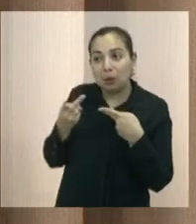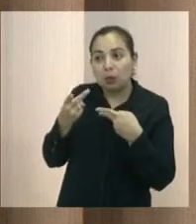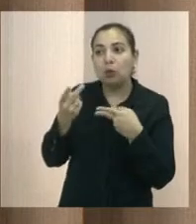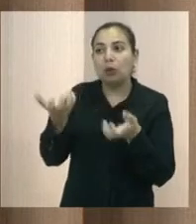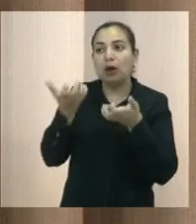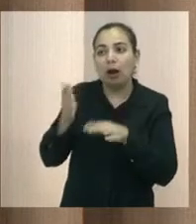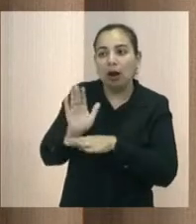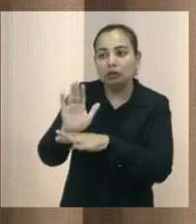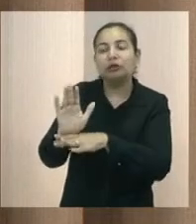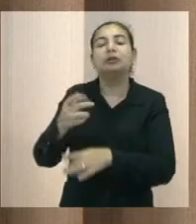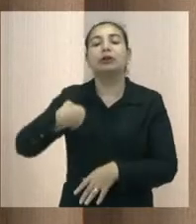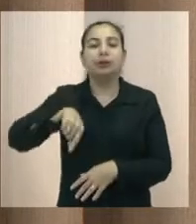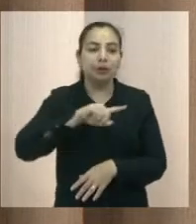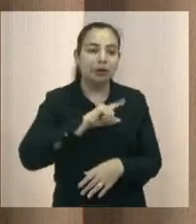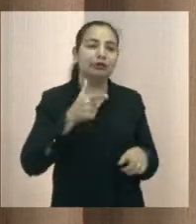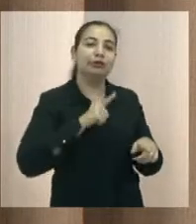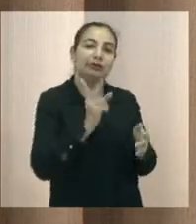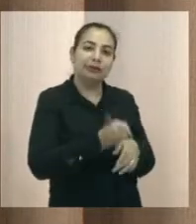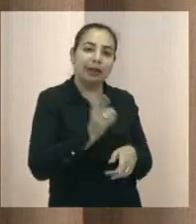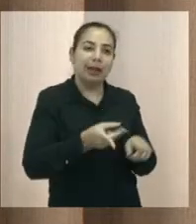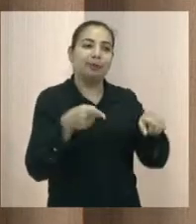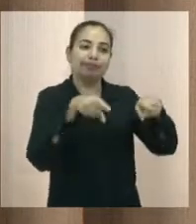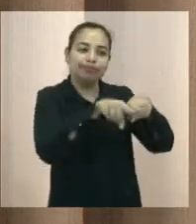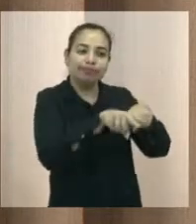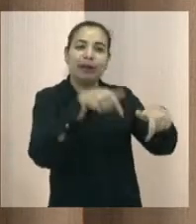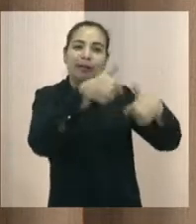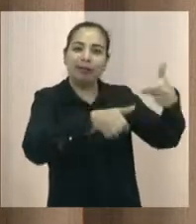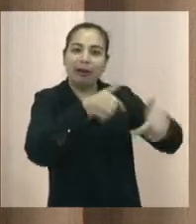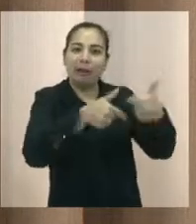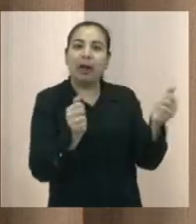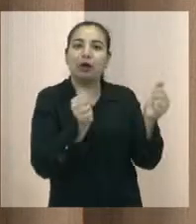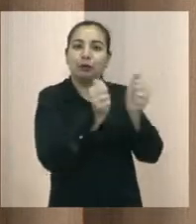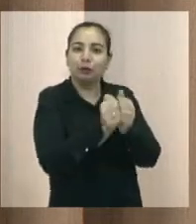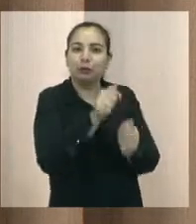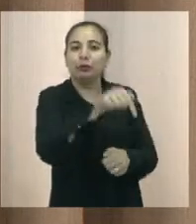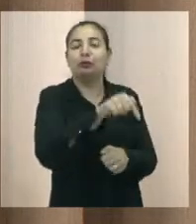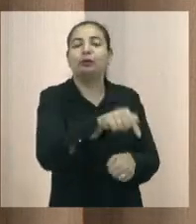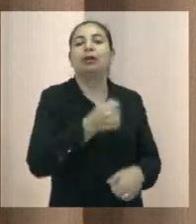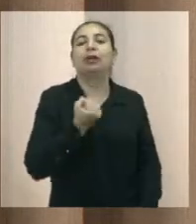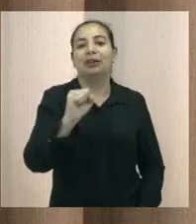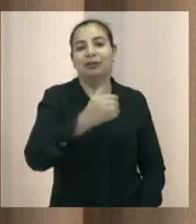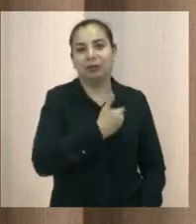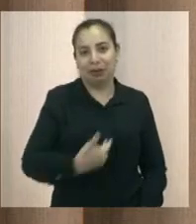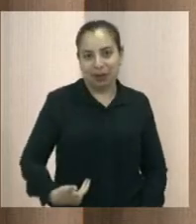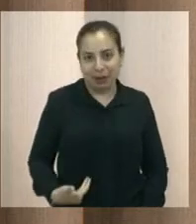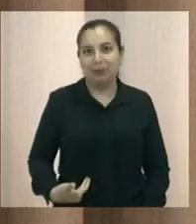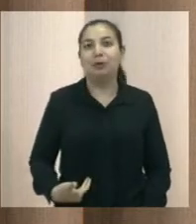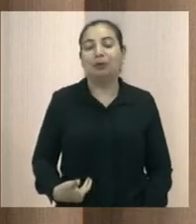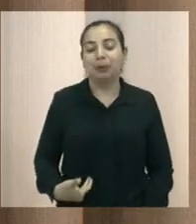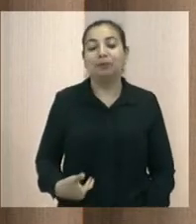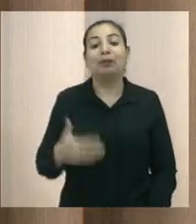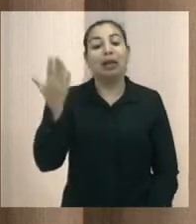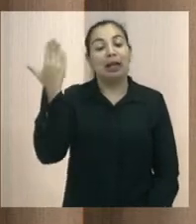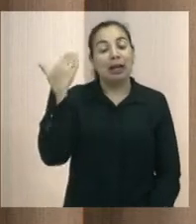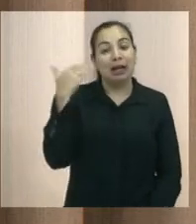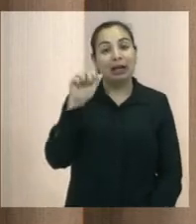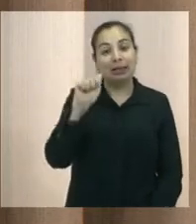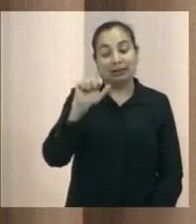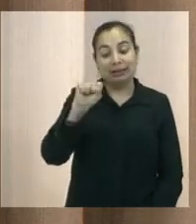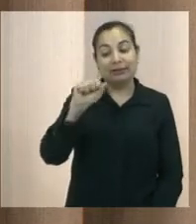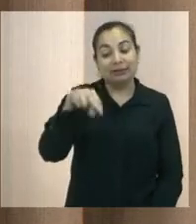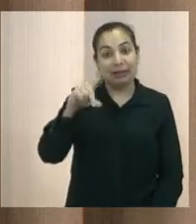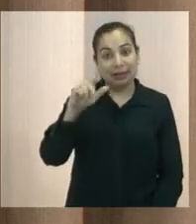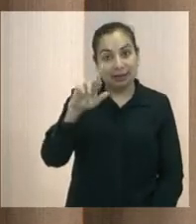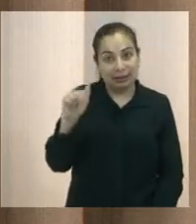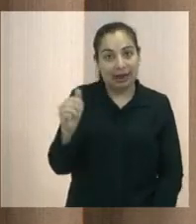relação muito forte com a Defensoria Pública, com o Núcleo de Direitos Humanos, né, que era ocupado pela doutora Sandra, agora a titular a doutora